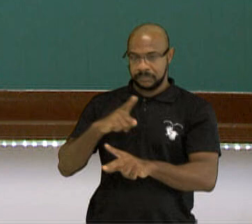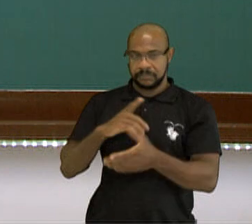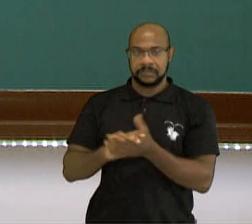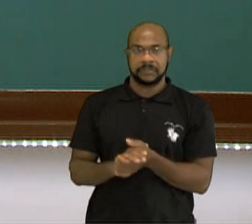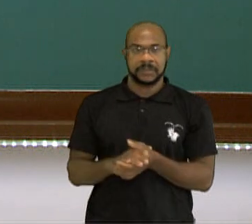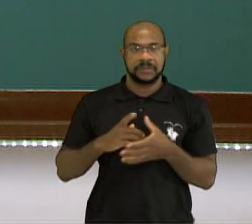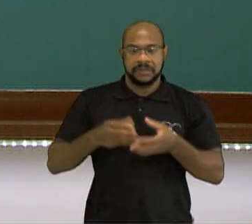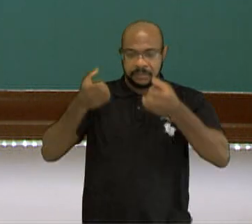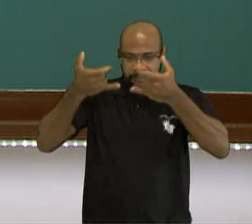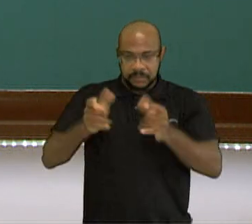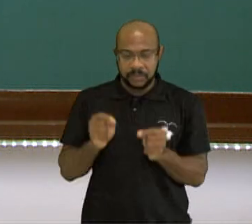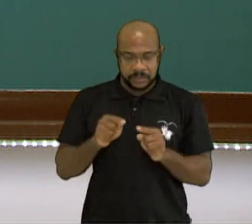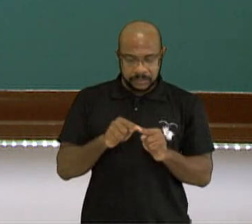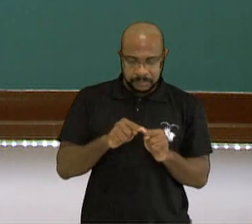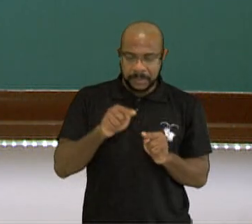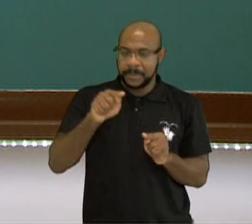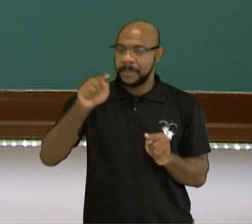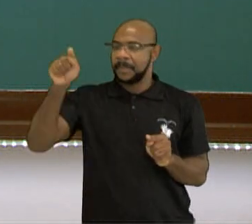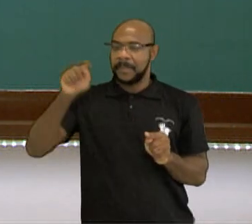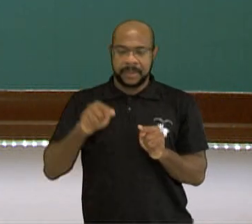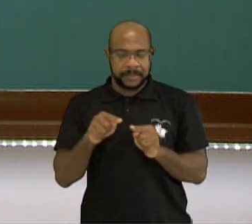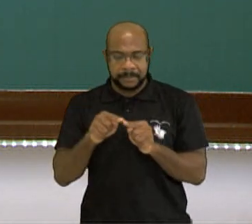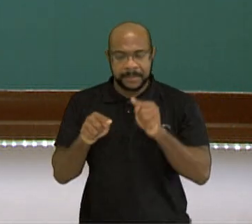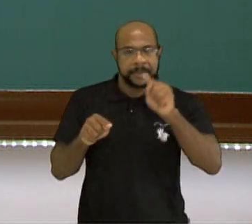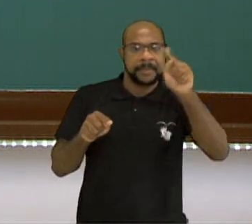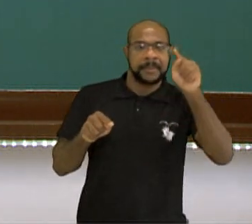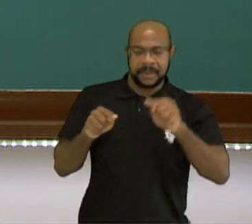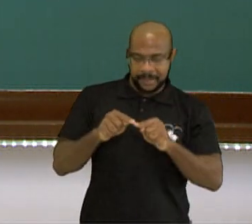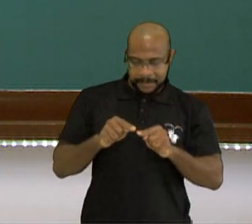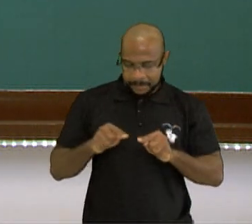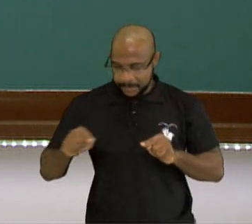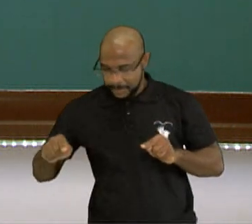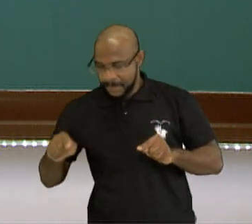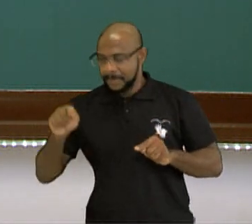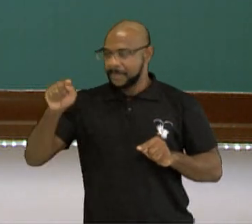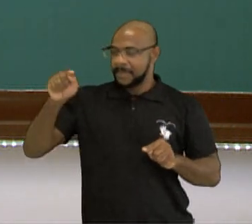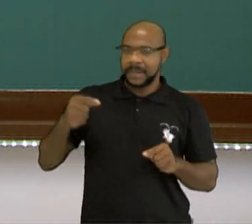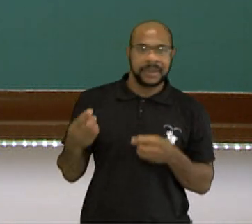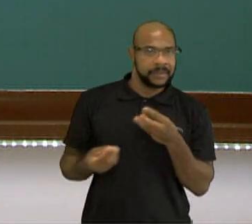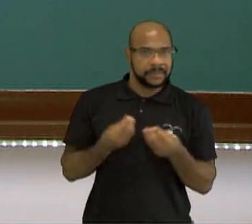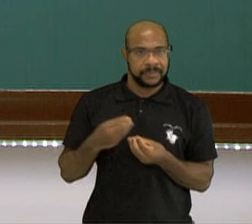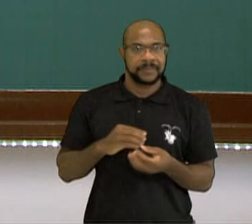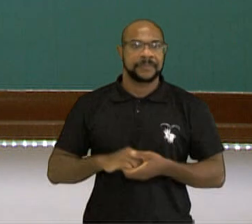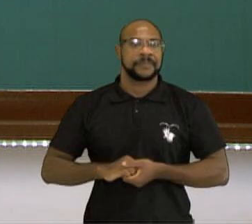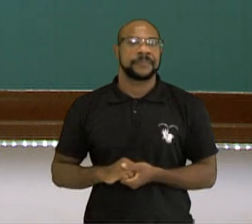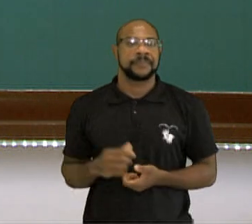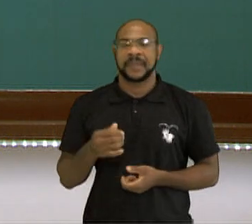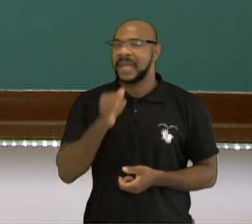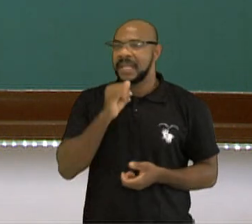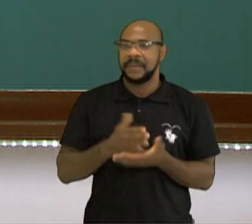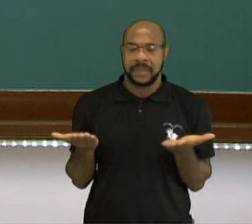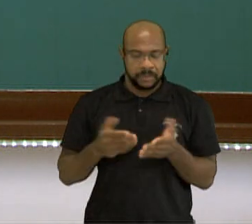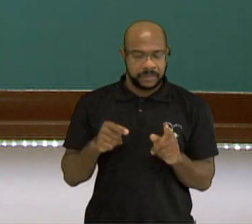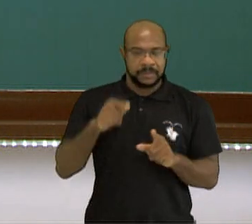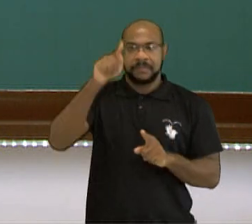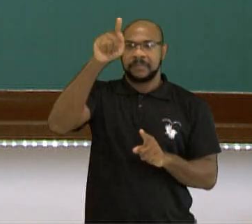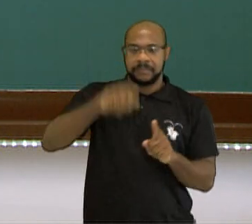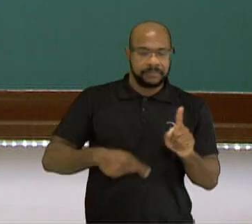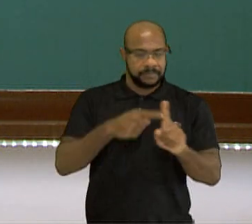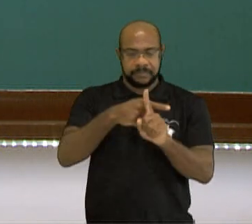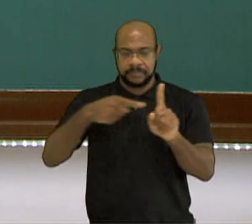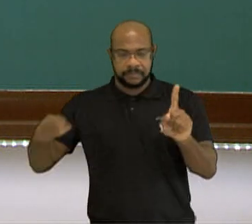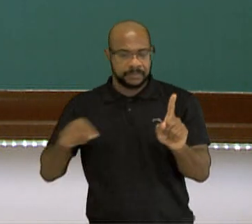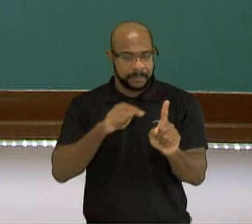funções, sejam elas quais forem, tá? A representação aqui é de uma reta. Para desenhar